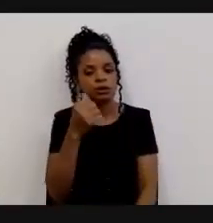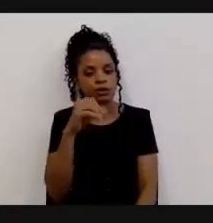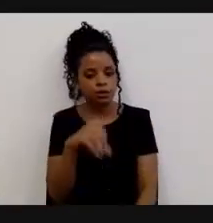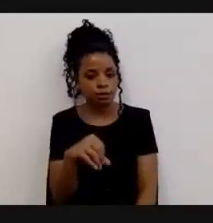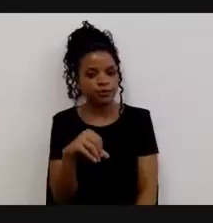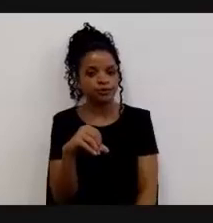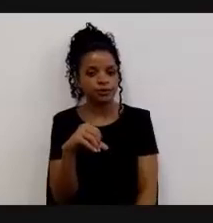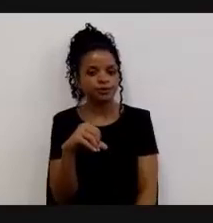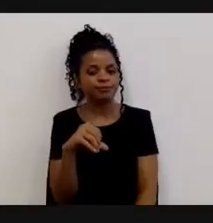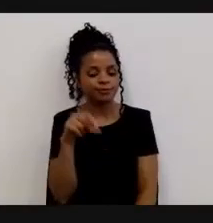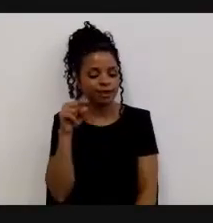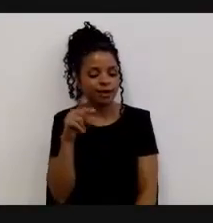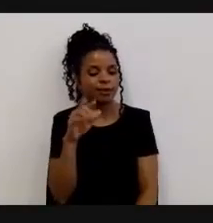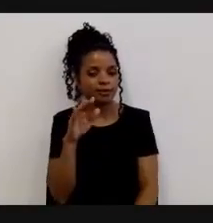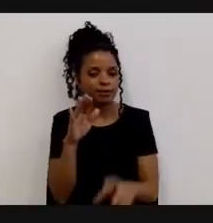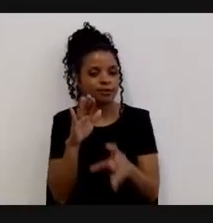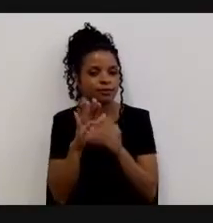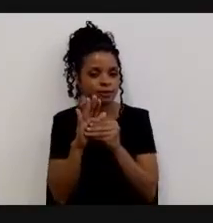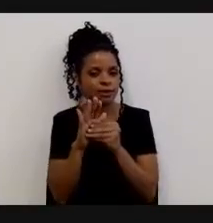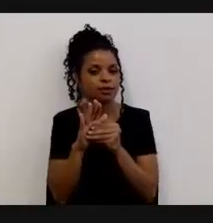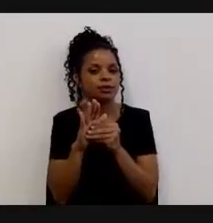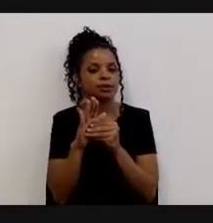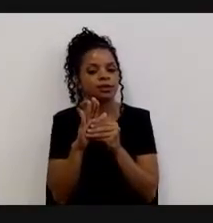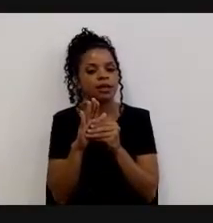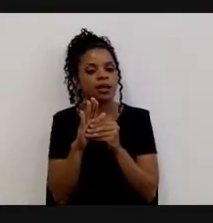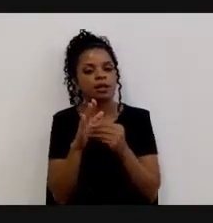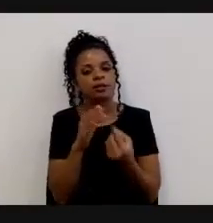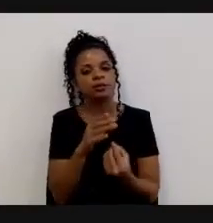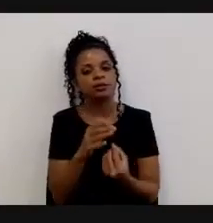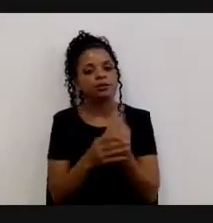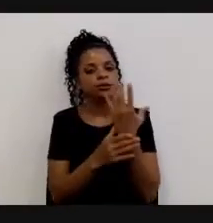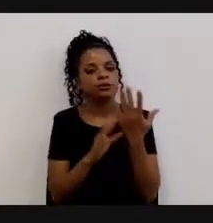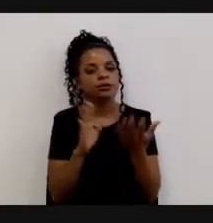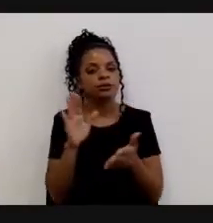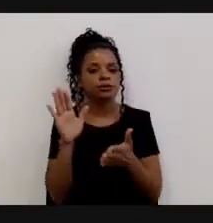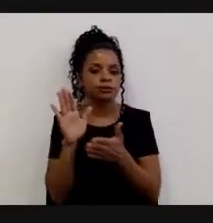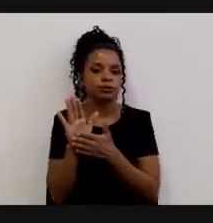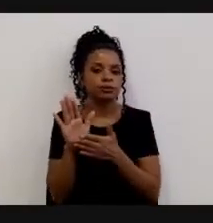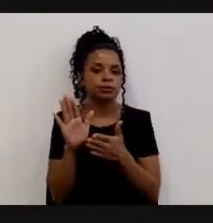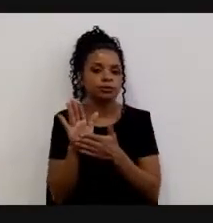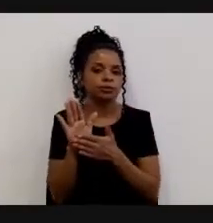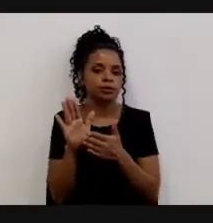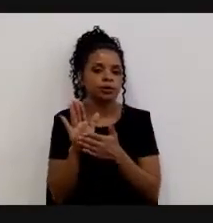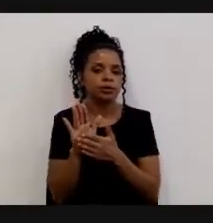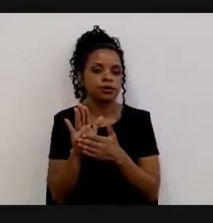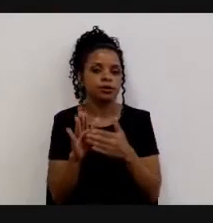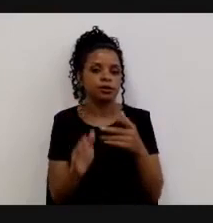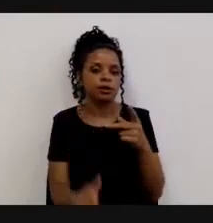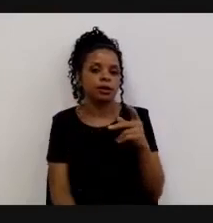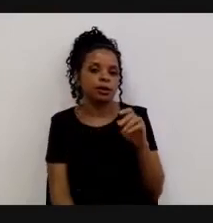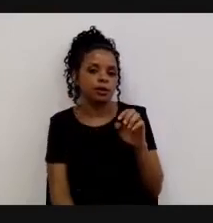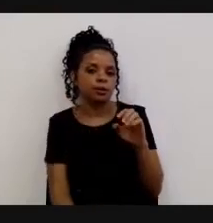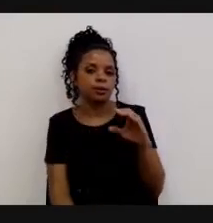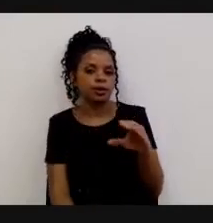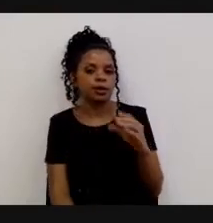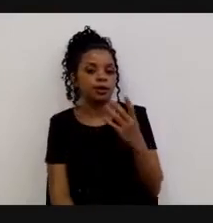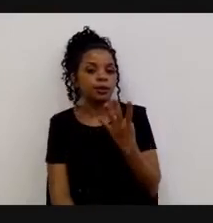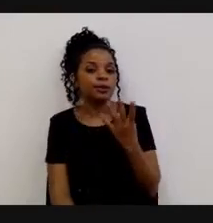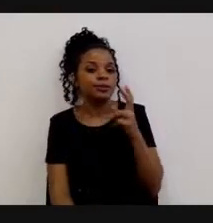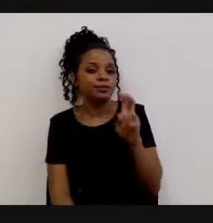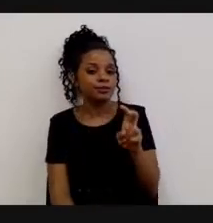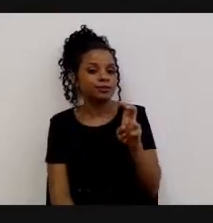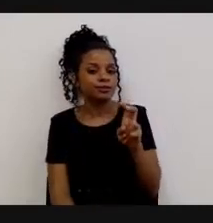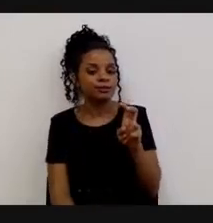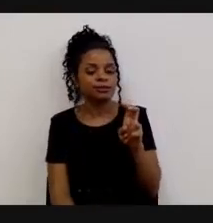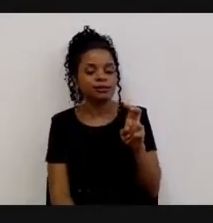número 105 de 2019, ela surge através de uma proposta da PEC 45, que ela queria